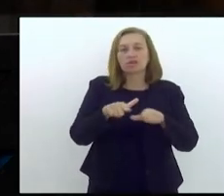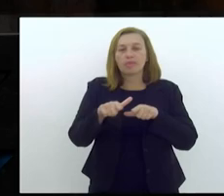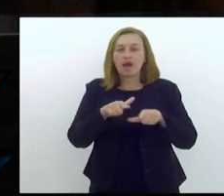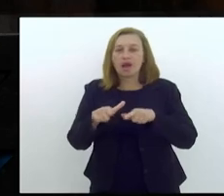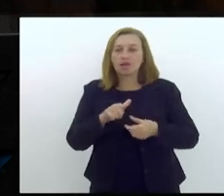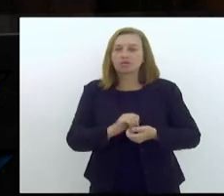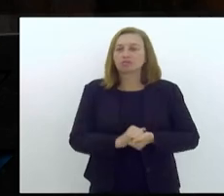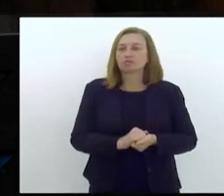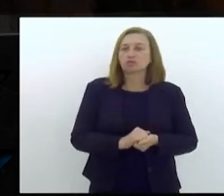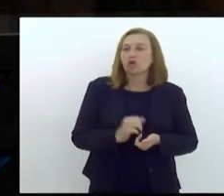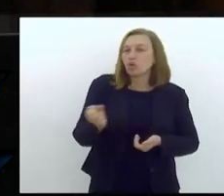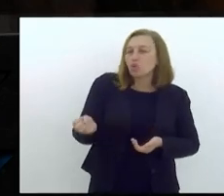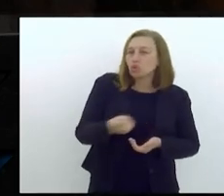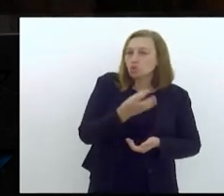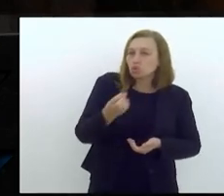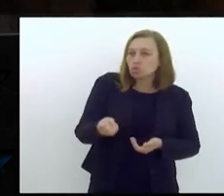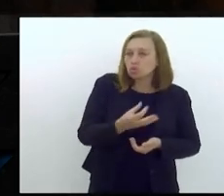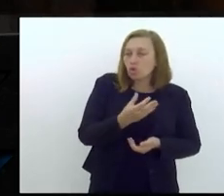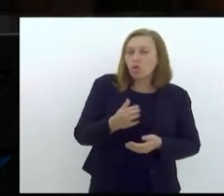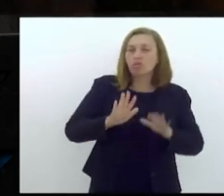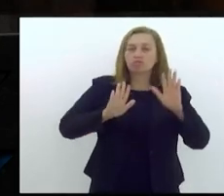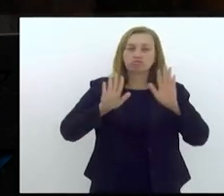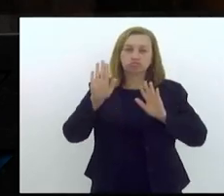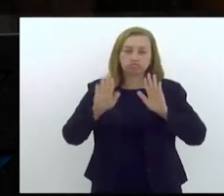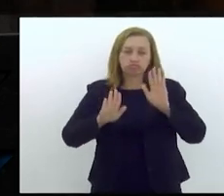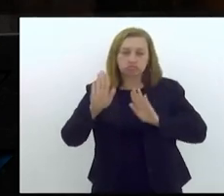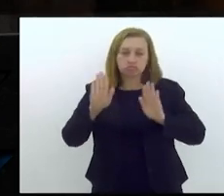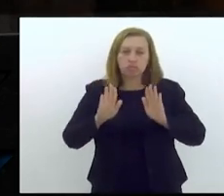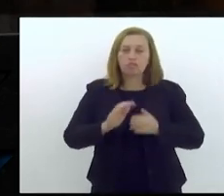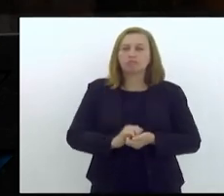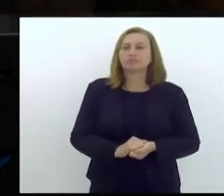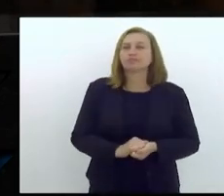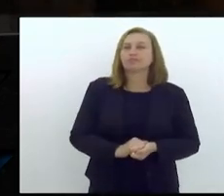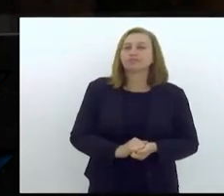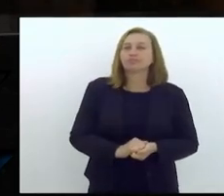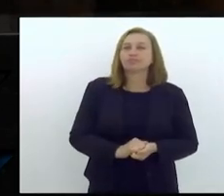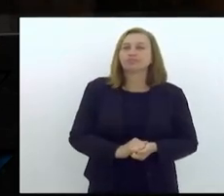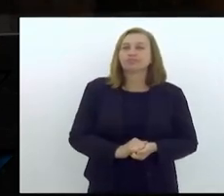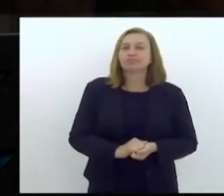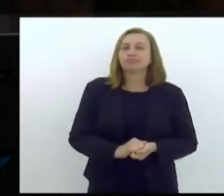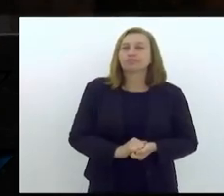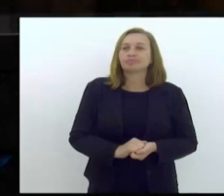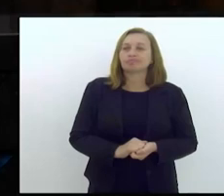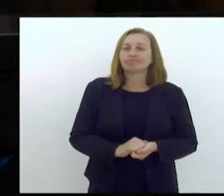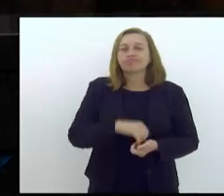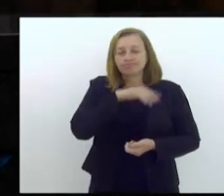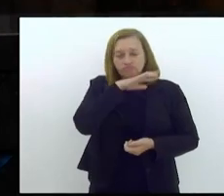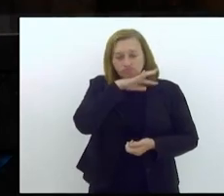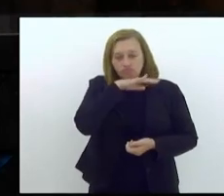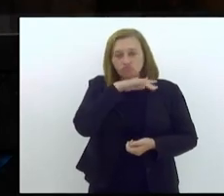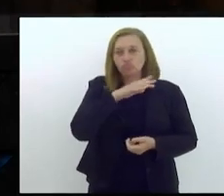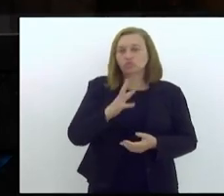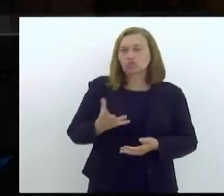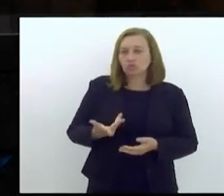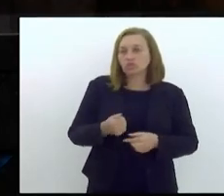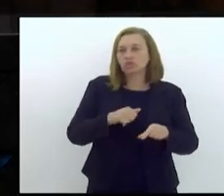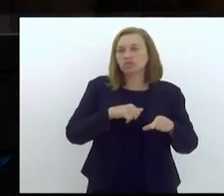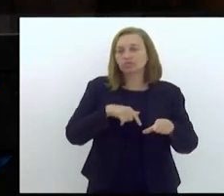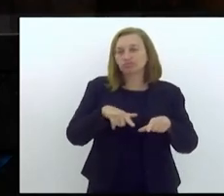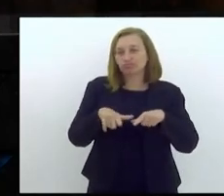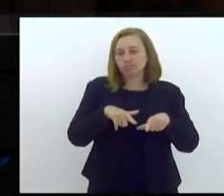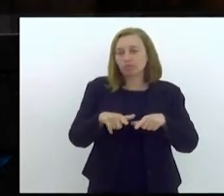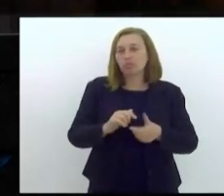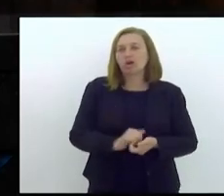serviços ou novas formas de licitação e funcionando assim precáriamente por causa